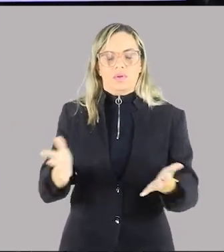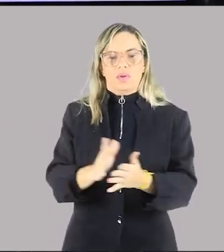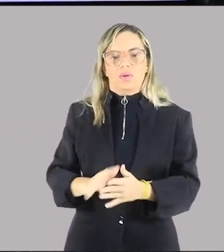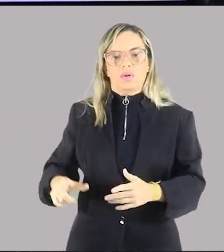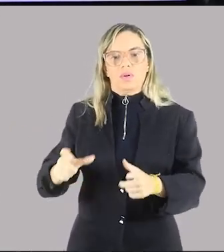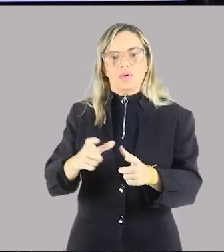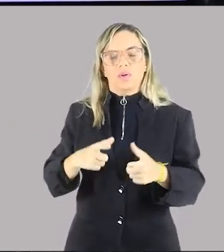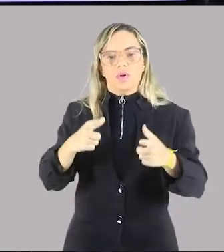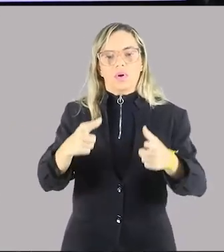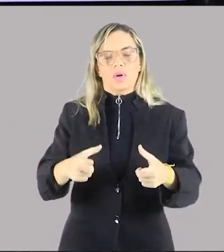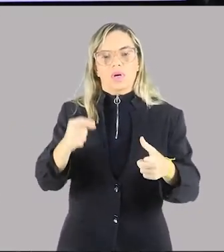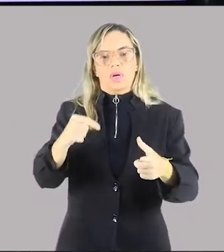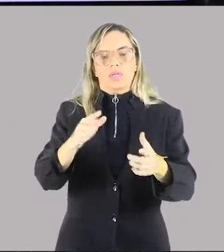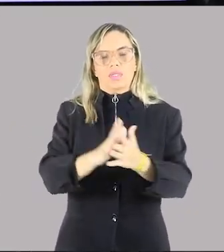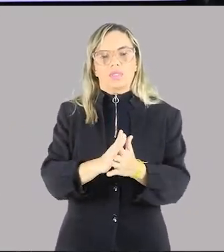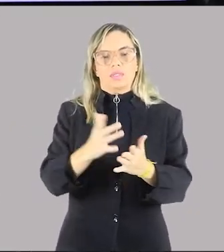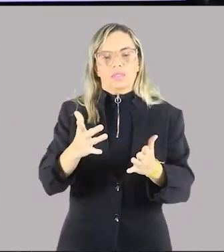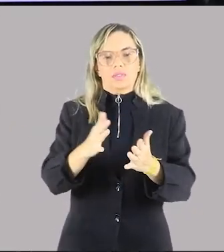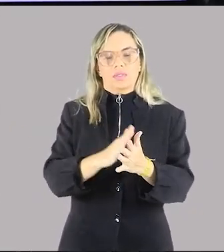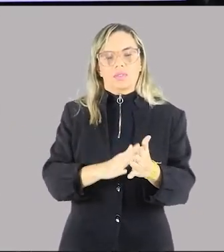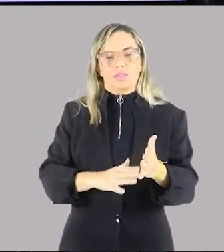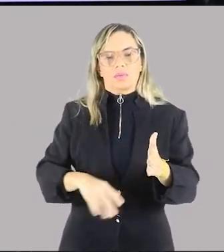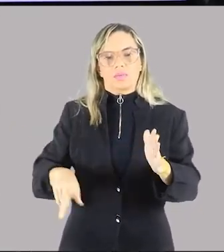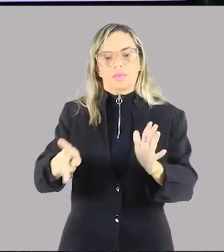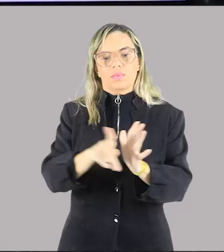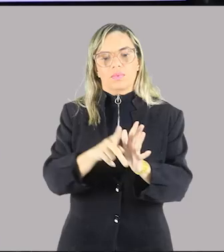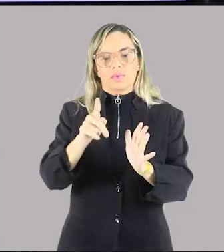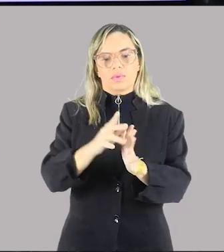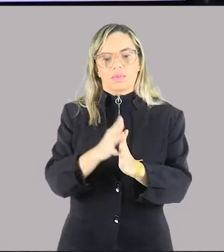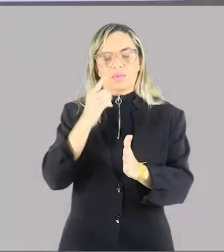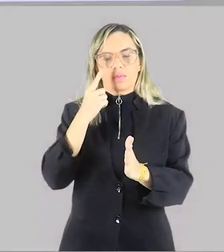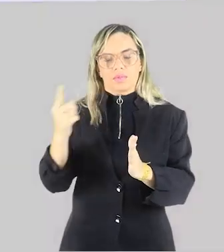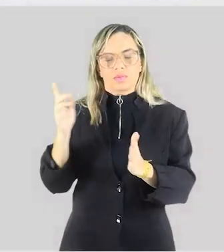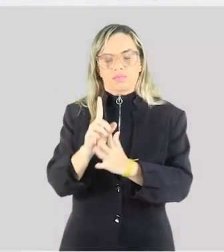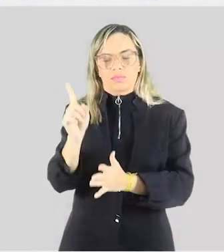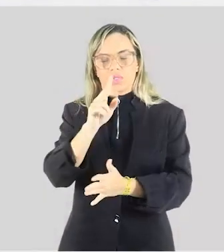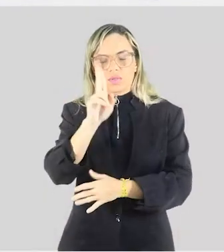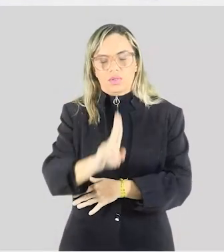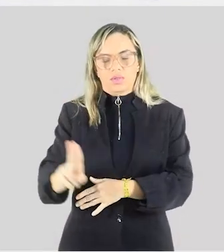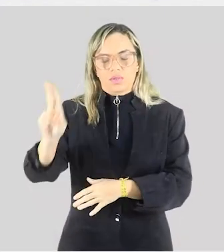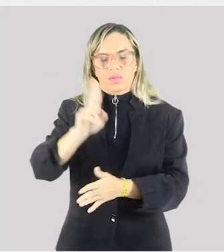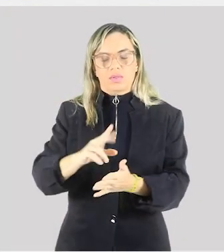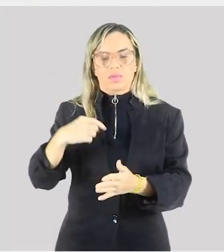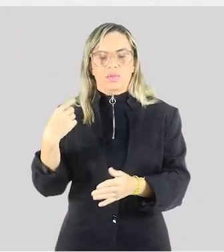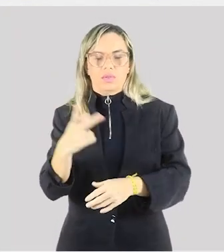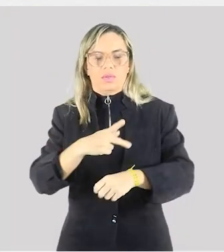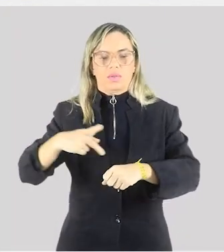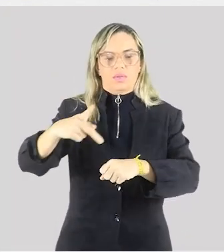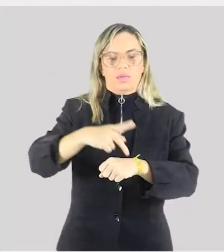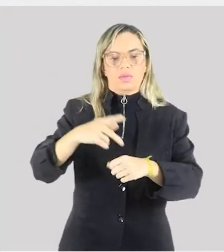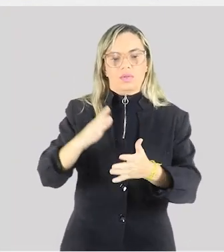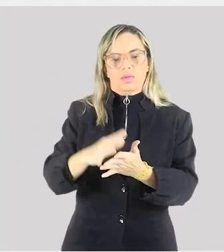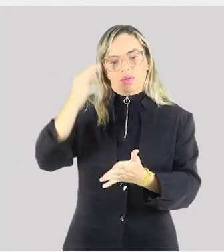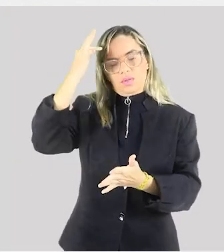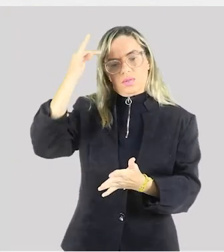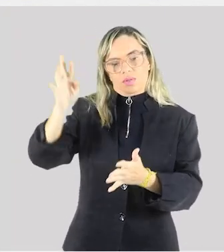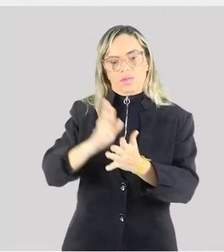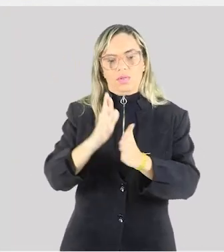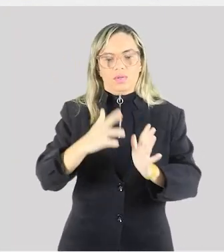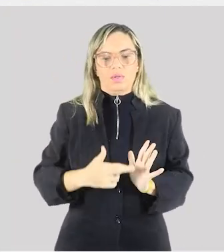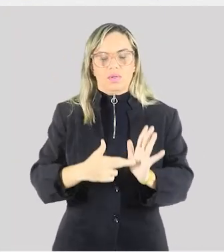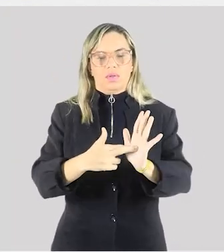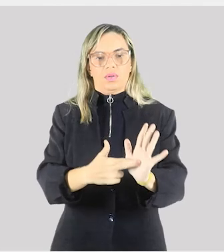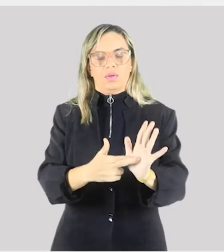agentes públicos. Essa teoria, ela não é utilizada no nosso país. Teoria da representação. A ideia aqui é